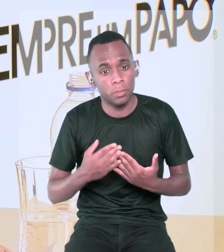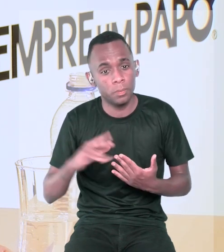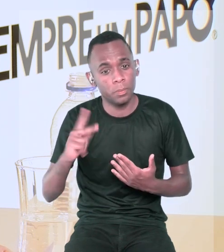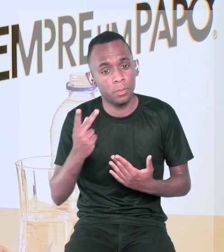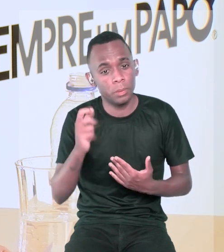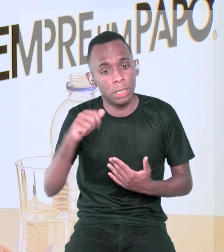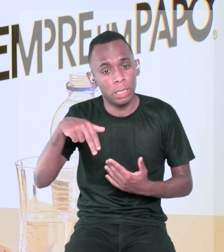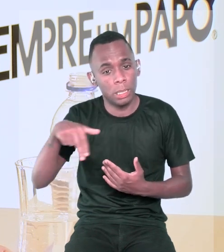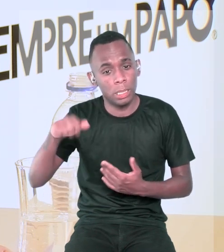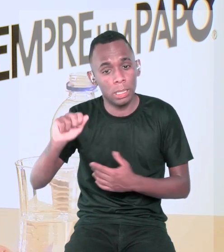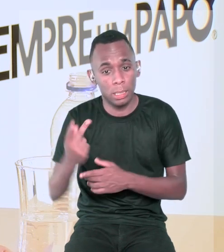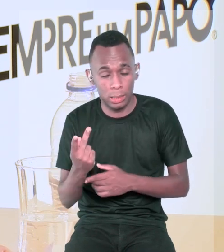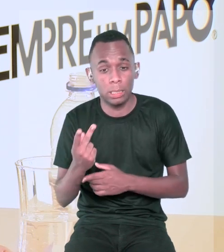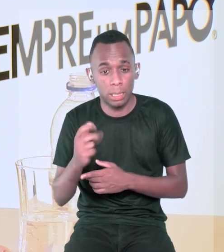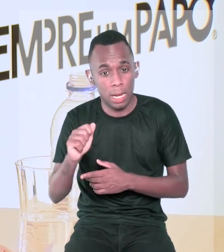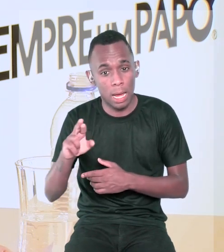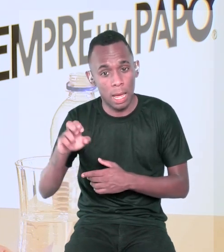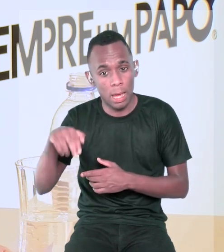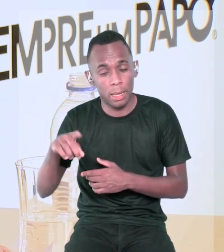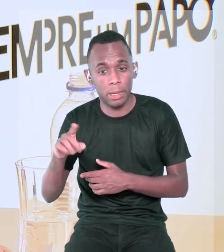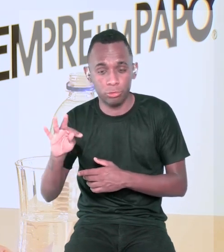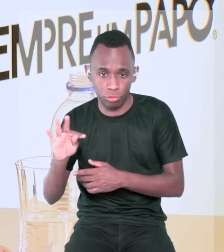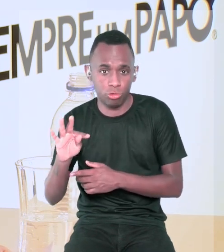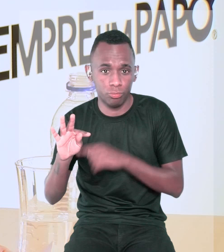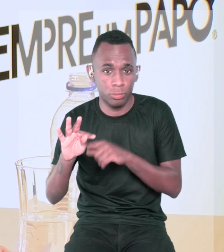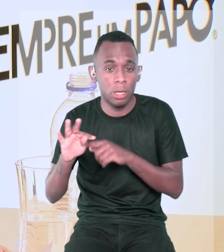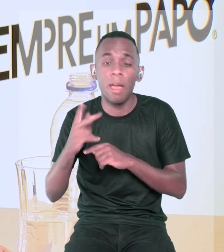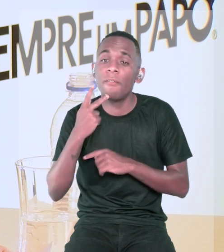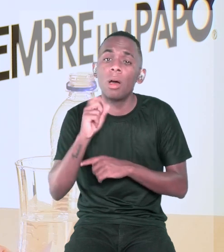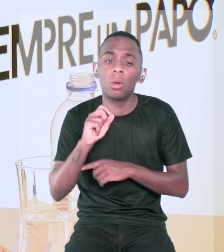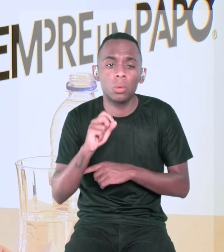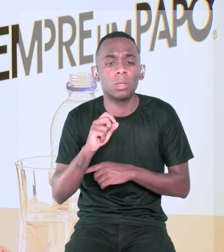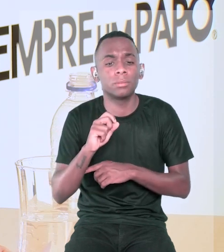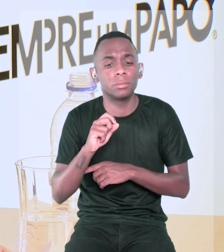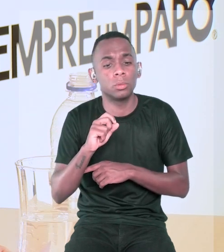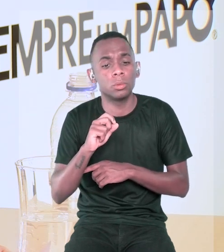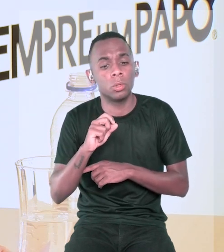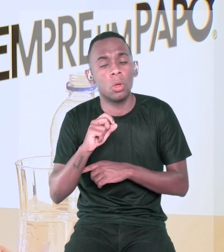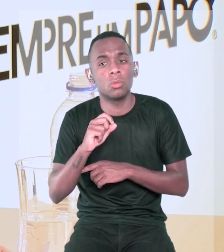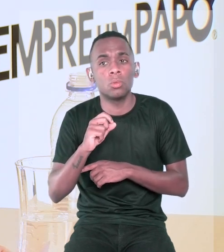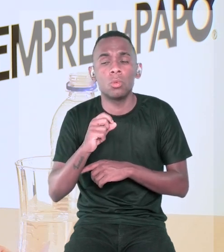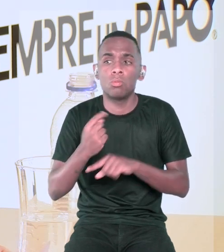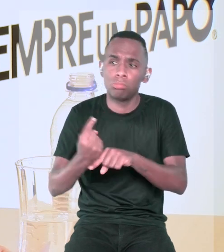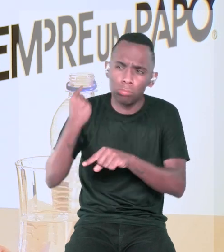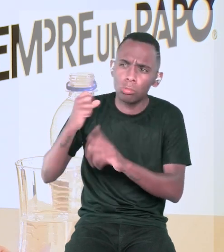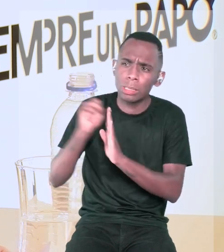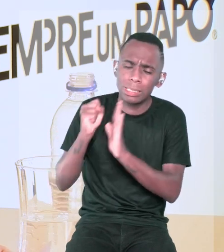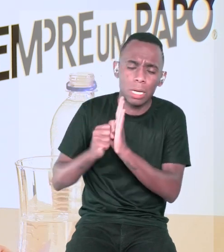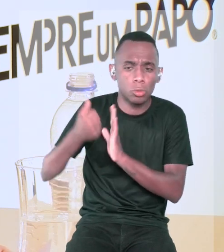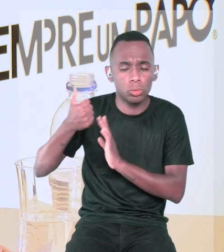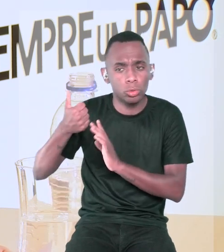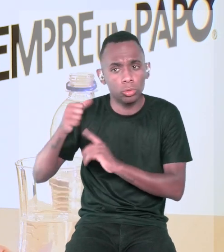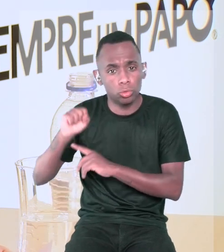Arendt, quem configurou essa noção de intimidade pioneiramente foi Jean-Jacques Rousseau, ainda no século